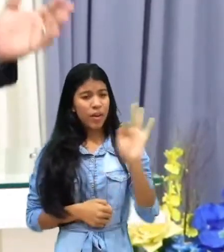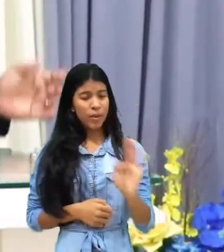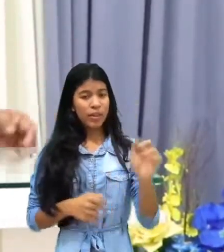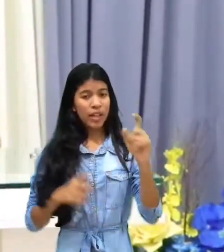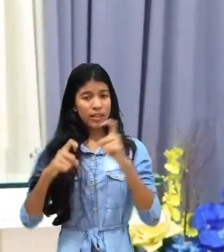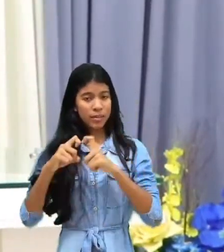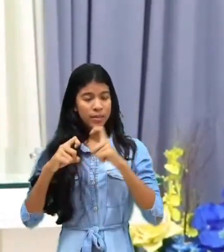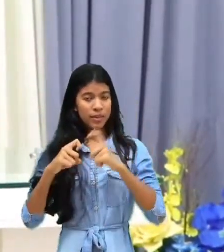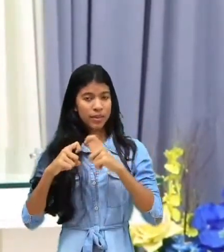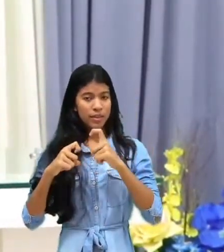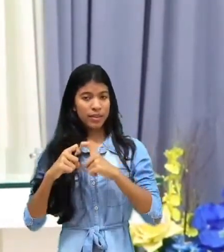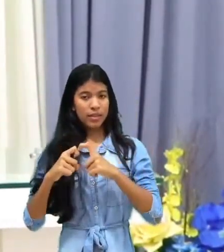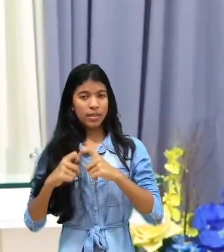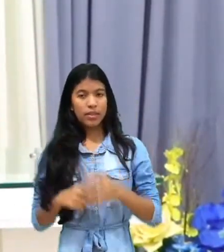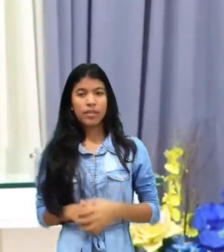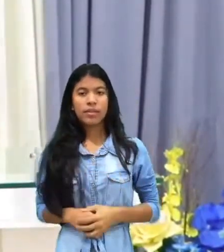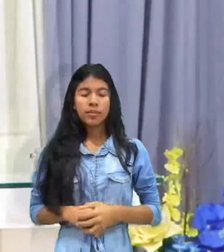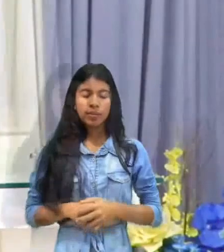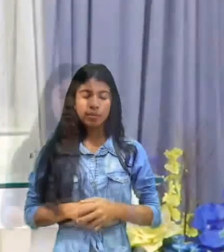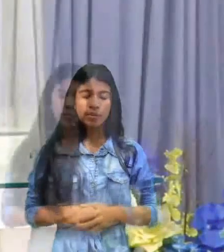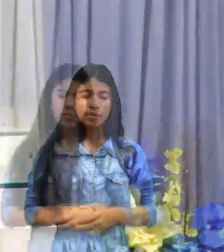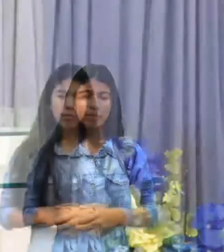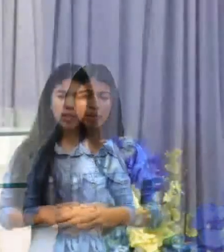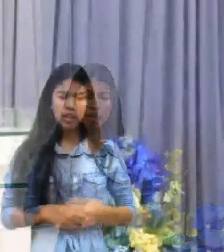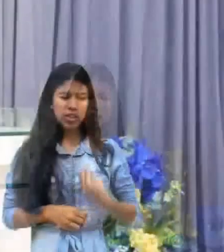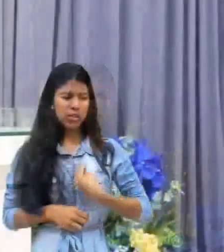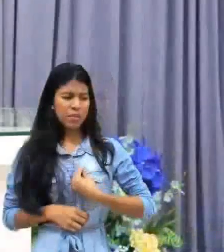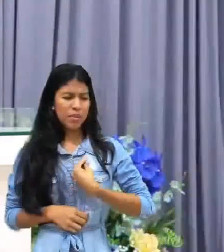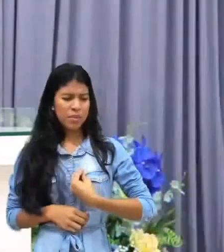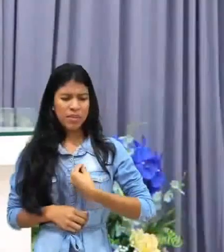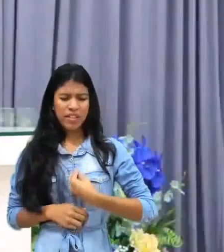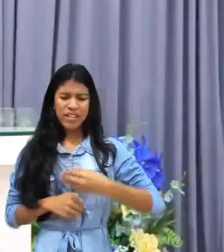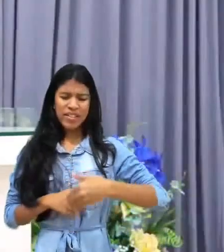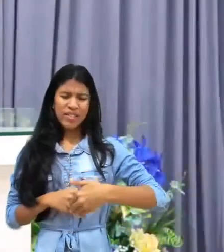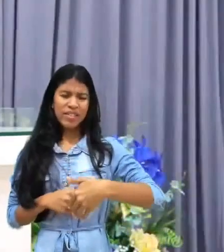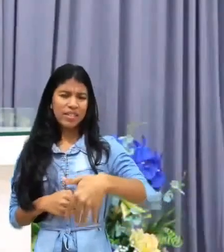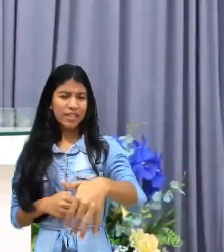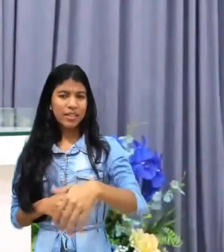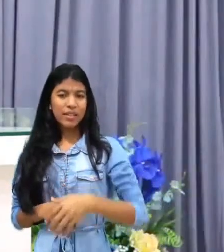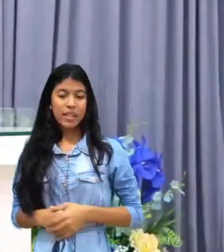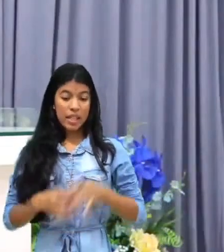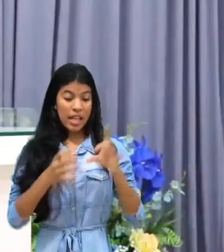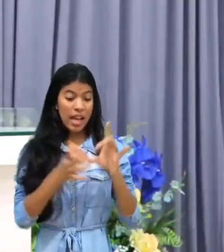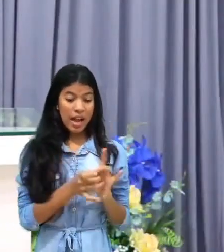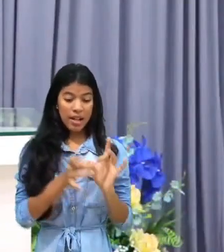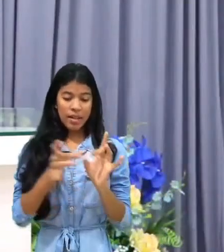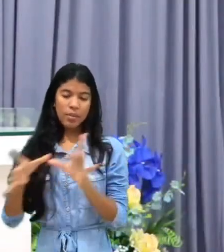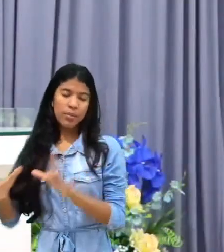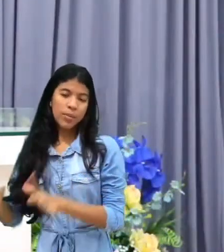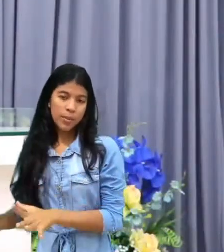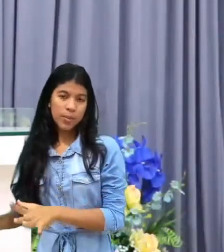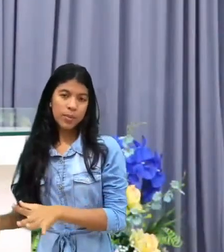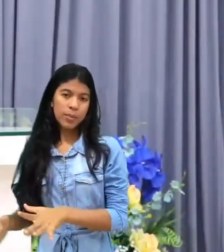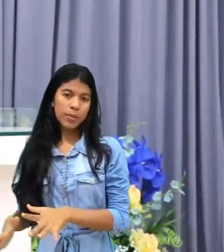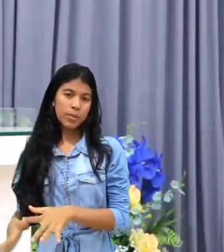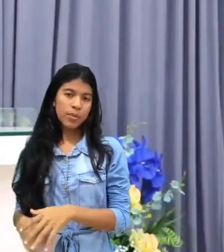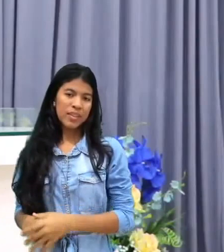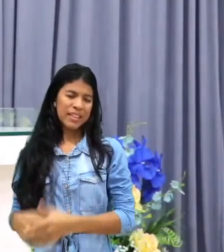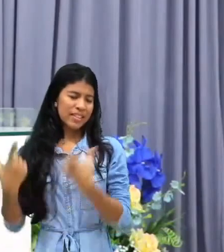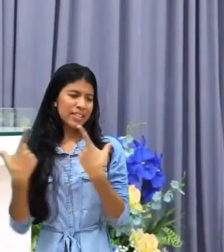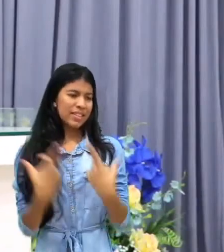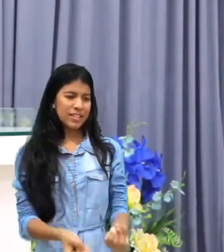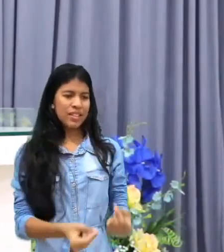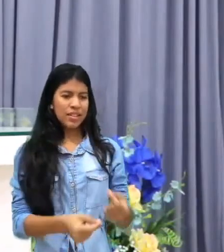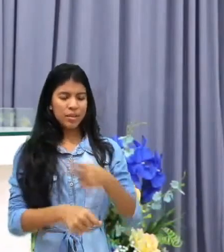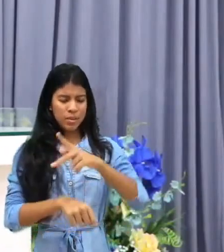vida, uma carreira pela frente, ele larga tudo e vai embora para um país comunista que